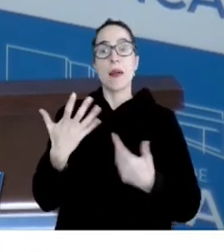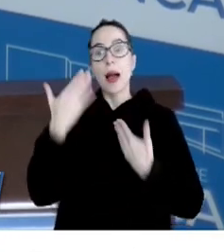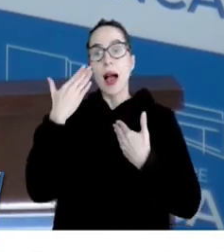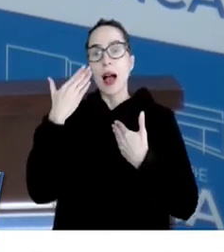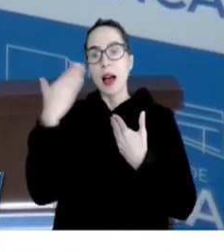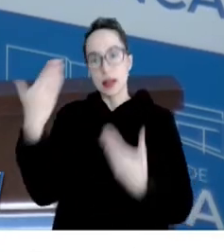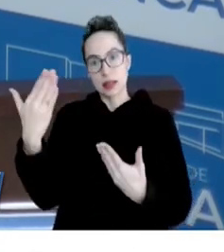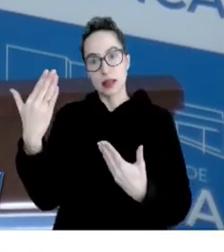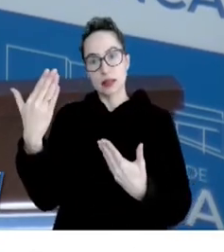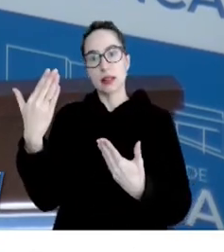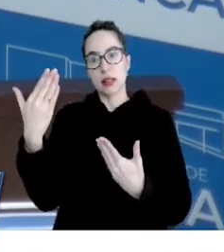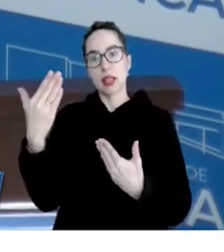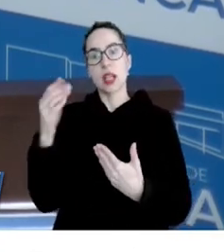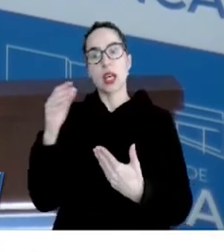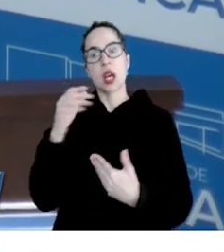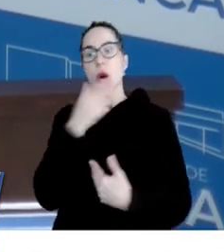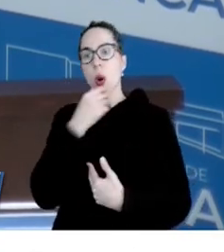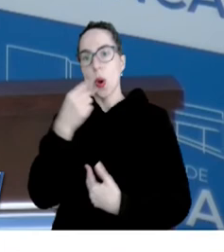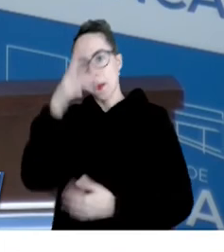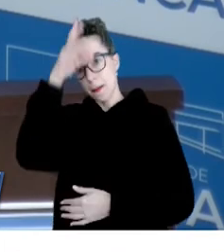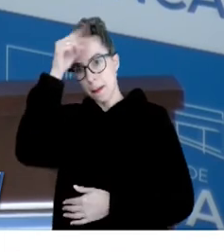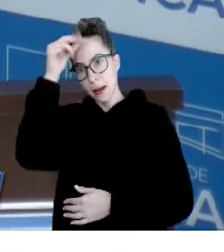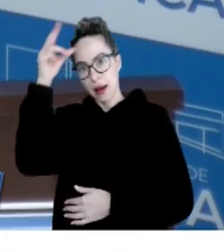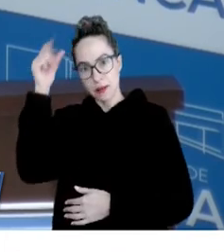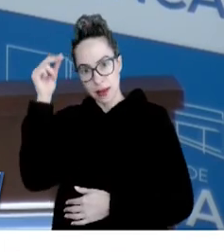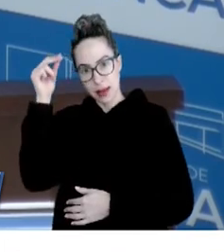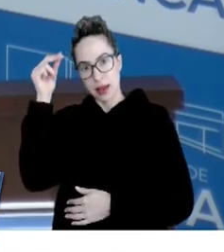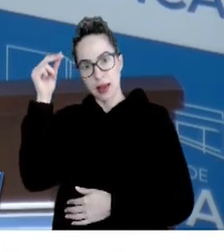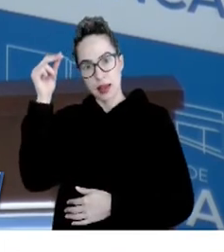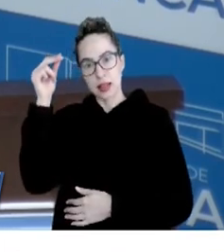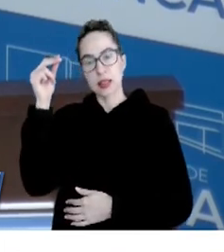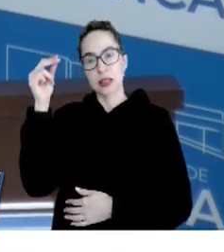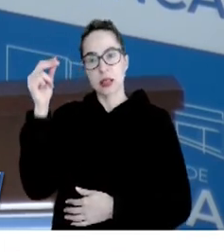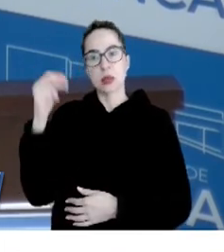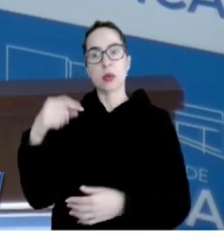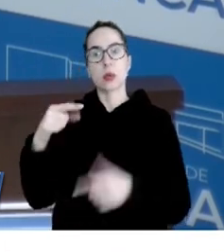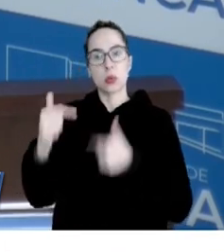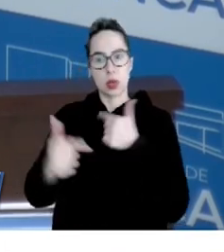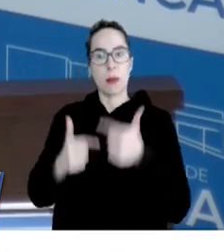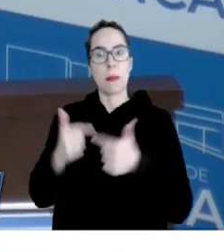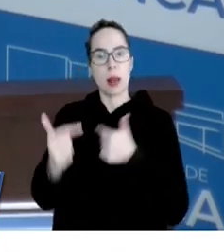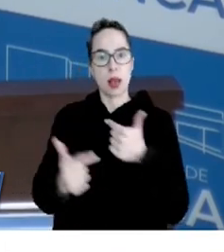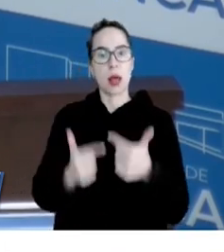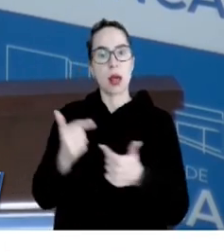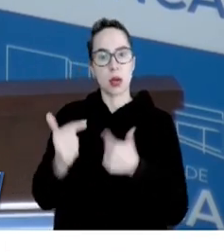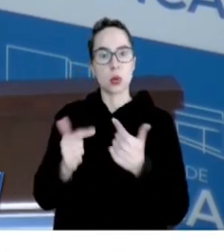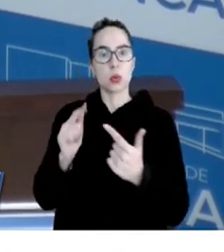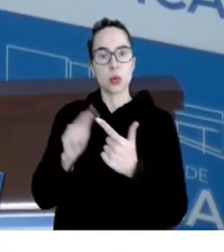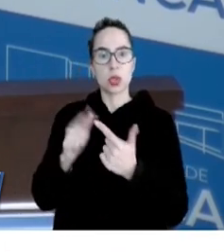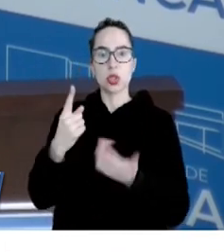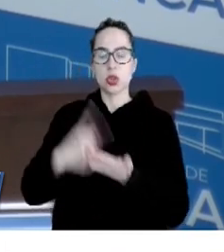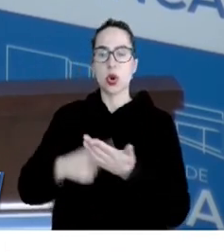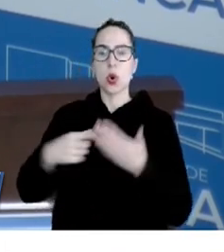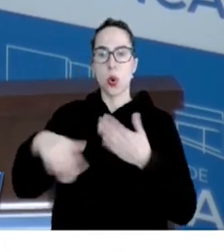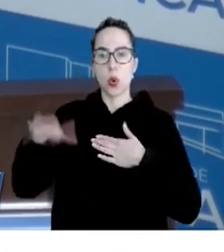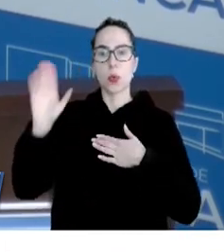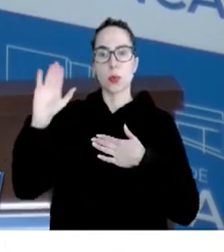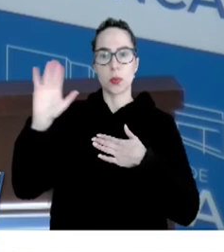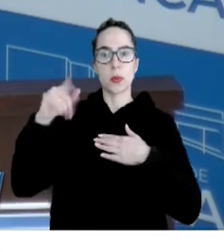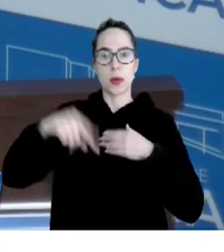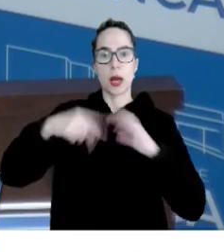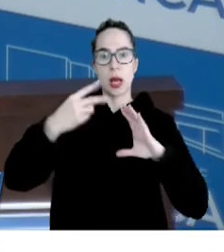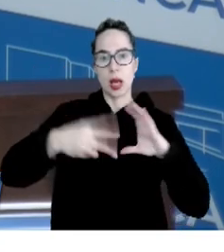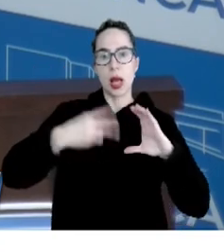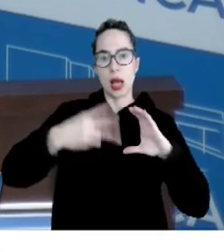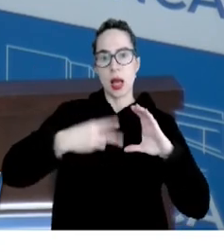não só ao prefeito que vem fazendo esse compromisso com a Câmara Municipal, com